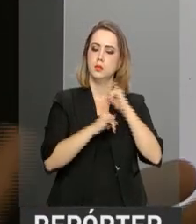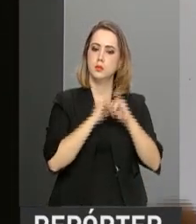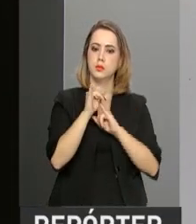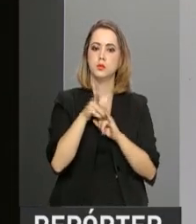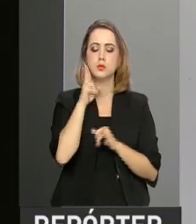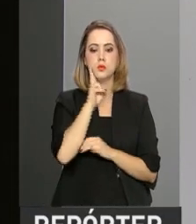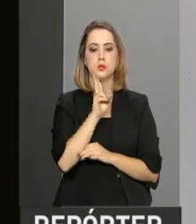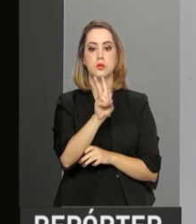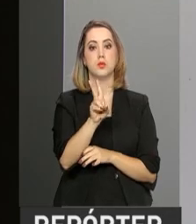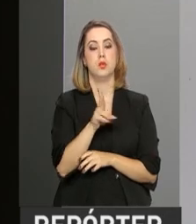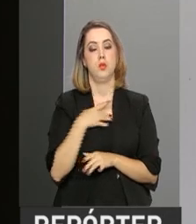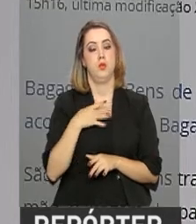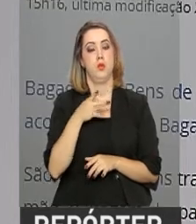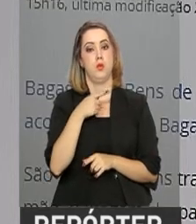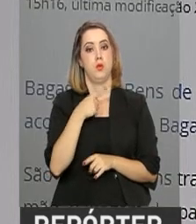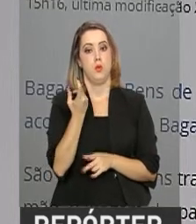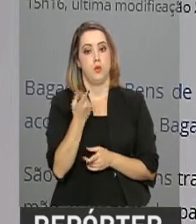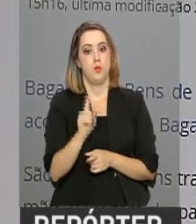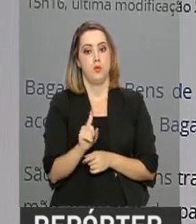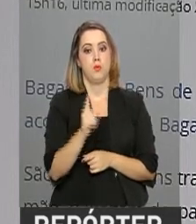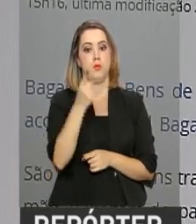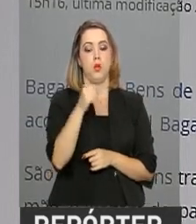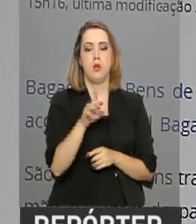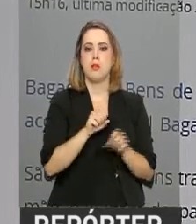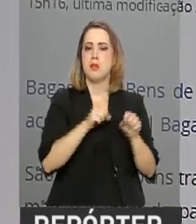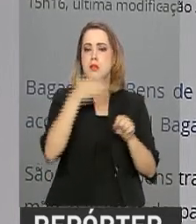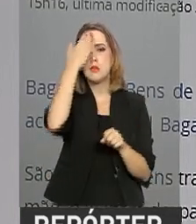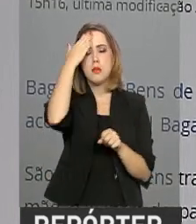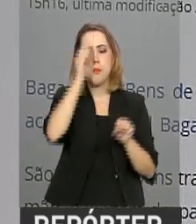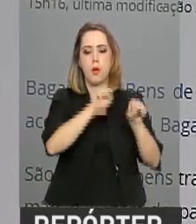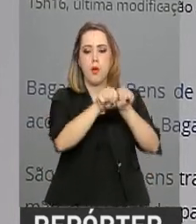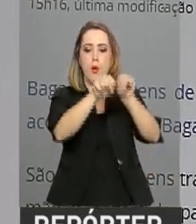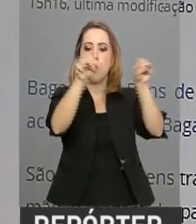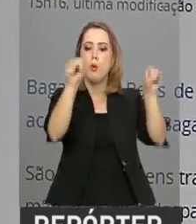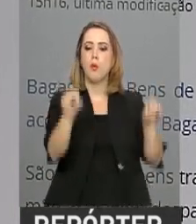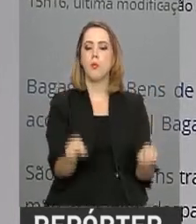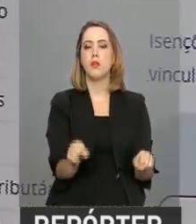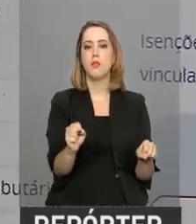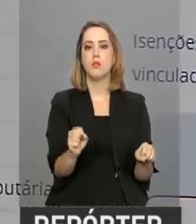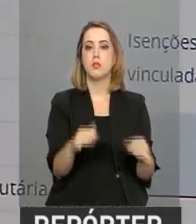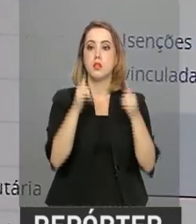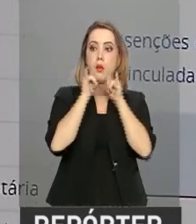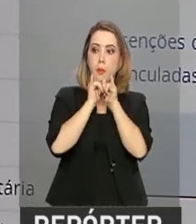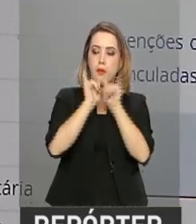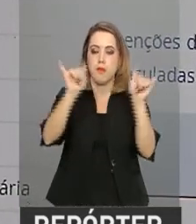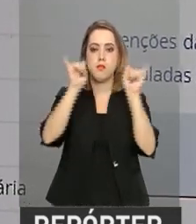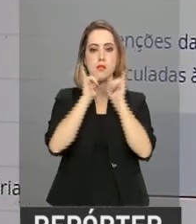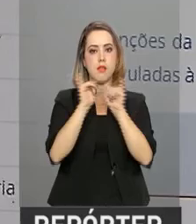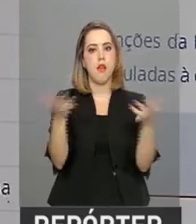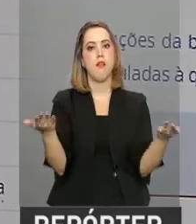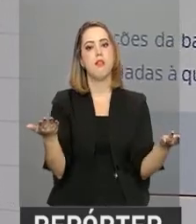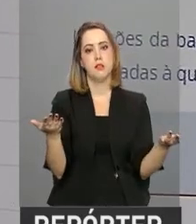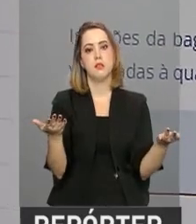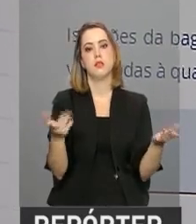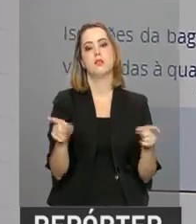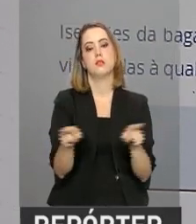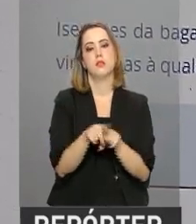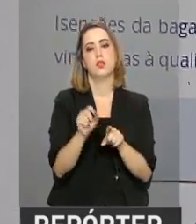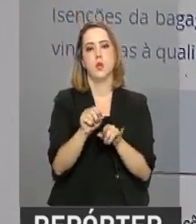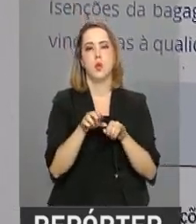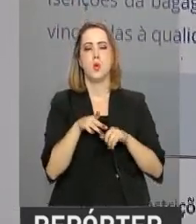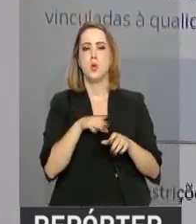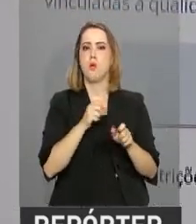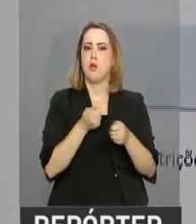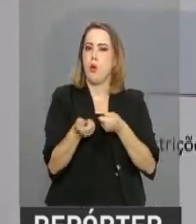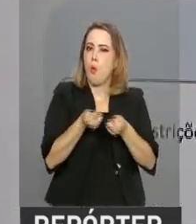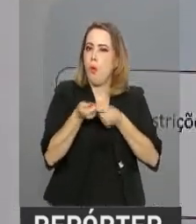uma uma sessão dedicada ao nosso sistema eletrônico de controle de bens de viajante se chama de ver que controla aí